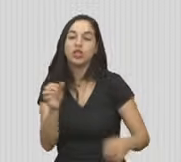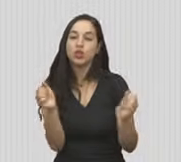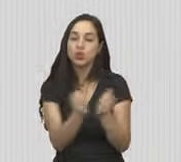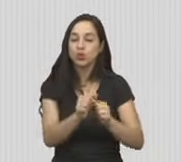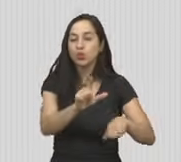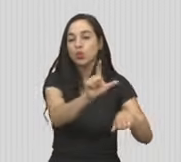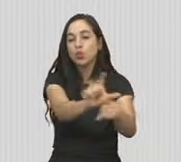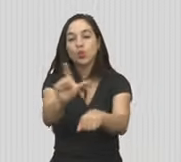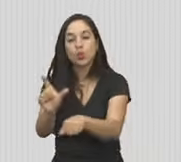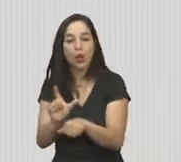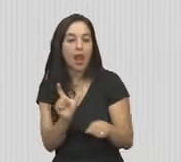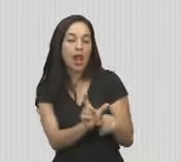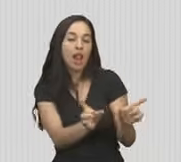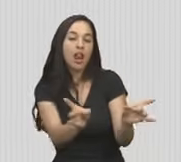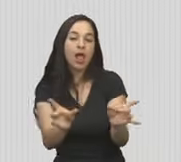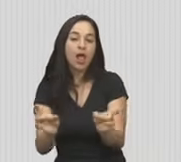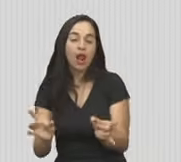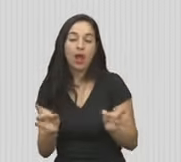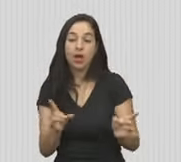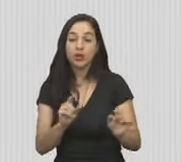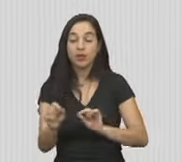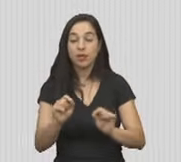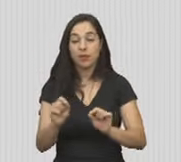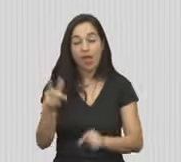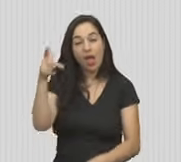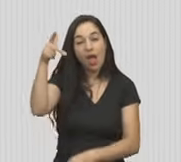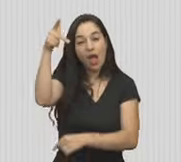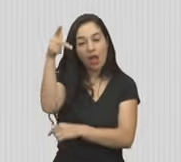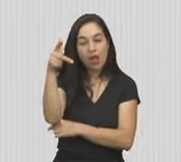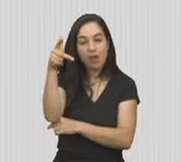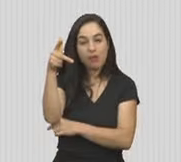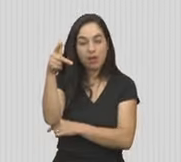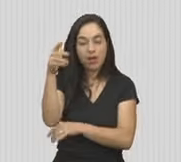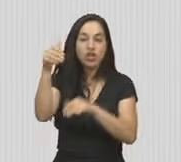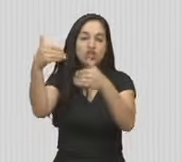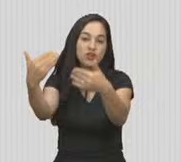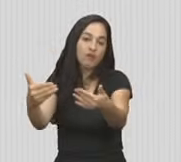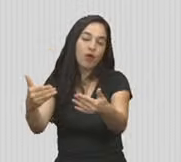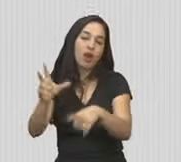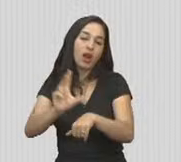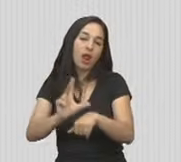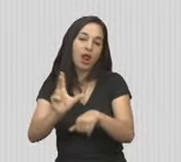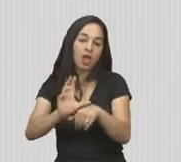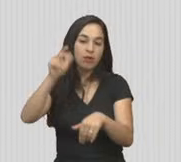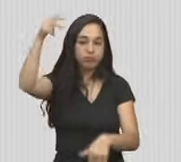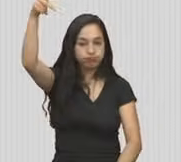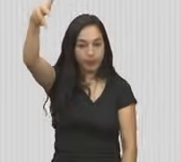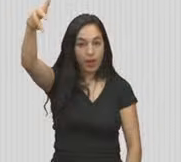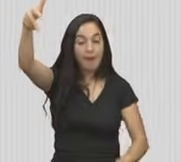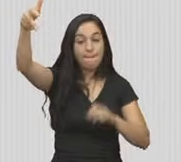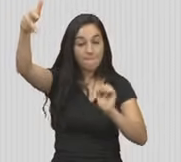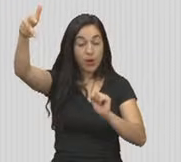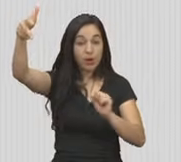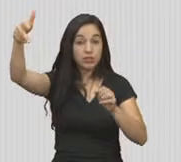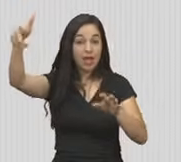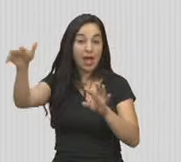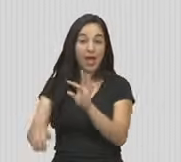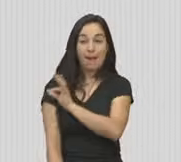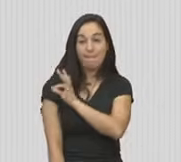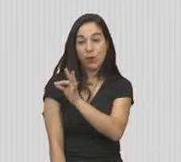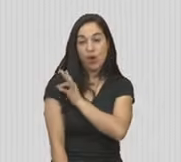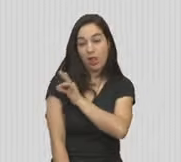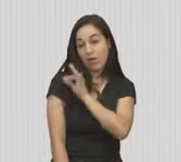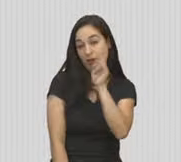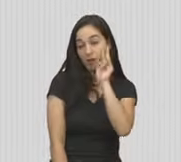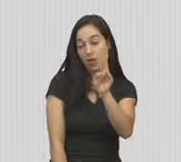comerciantes, que passaram a disponibilizar as câmeras externas dos seus estabelecimentos para que a polícia tivesse acesso. E o